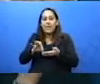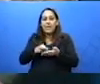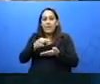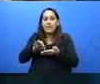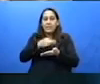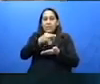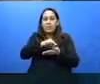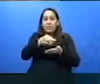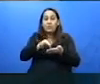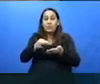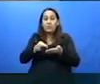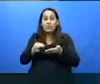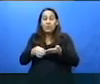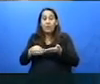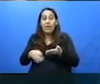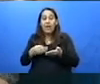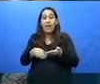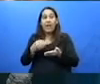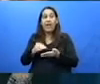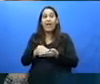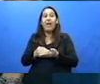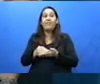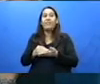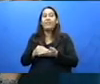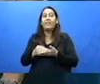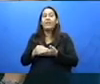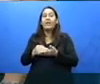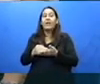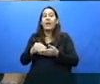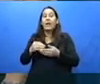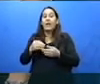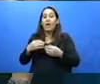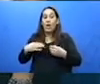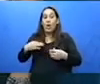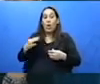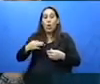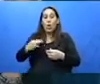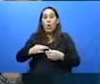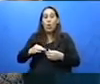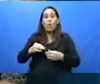minha boneca. Então, Suzy era uma